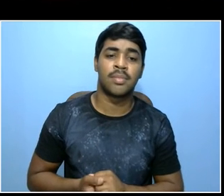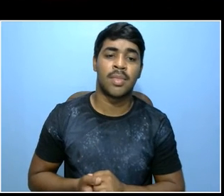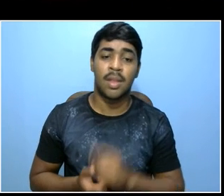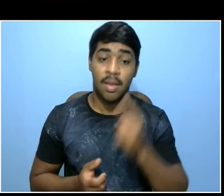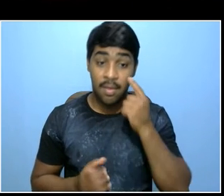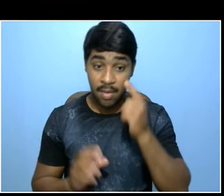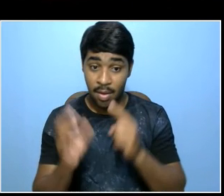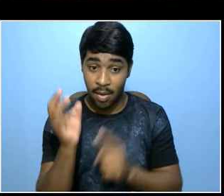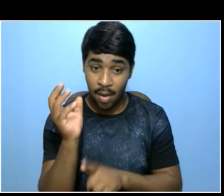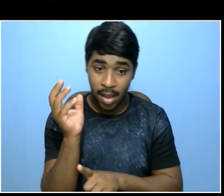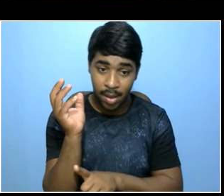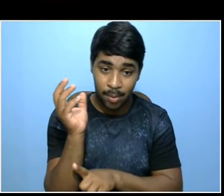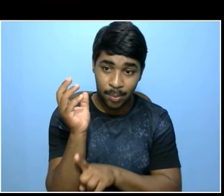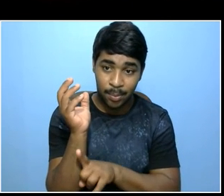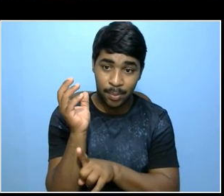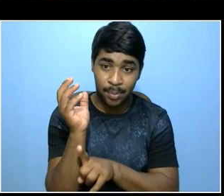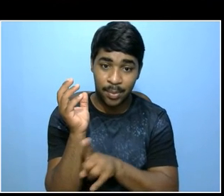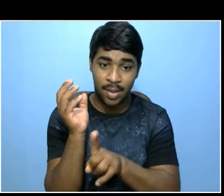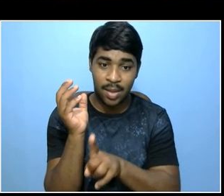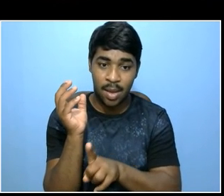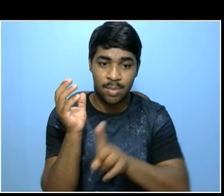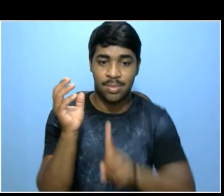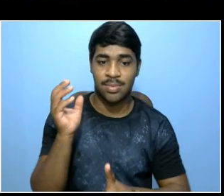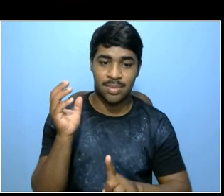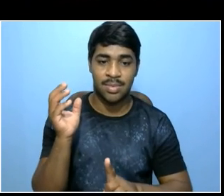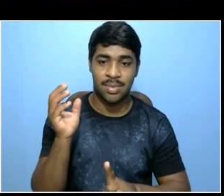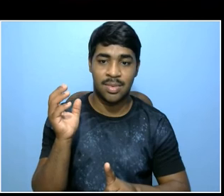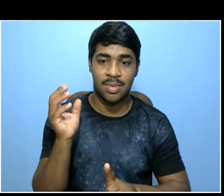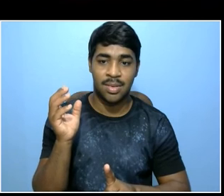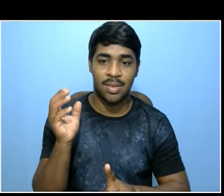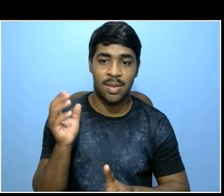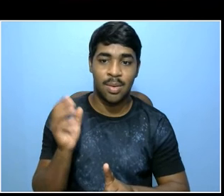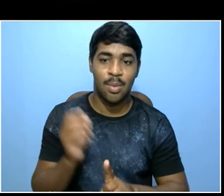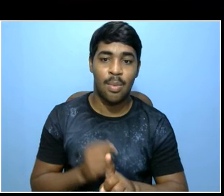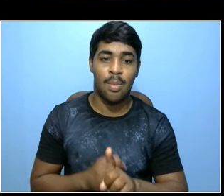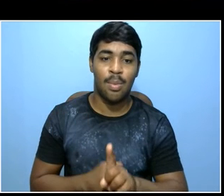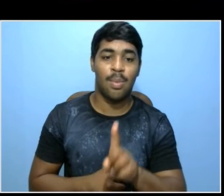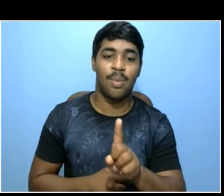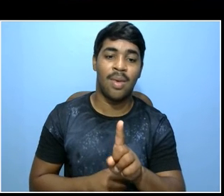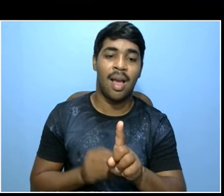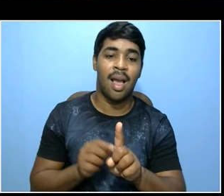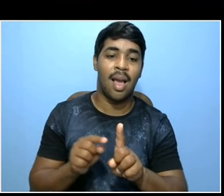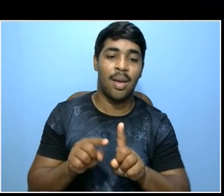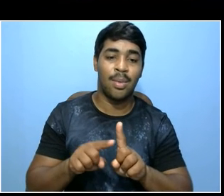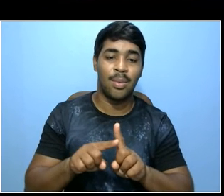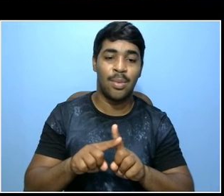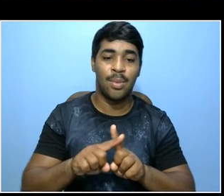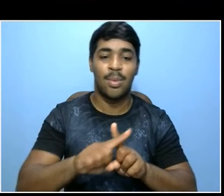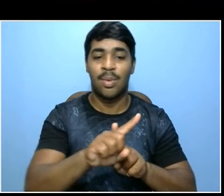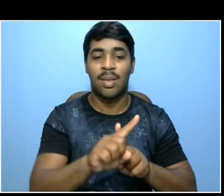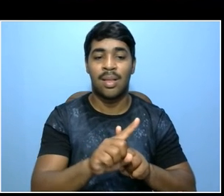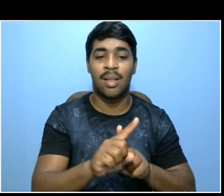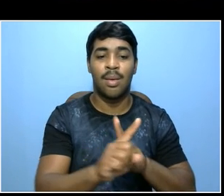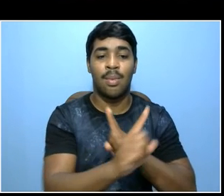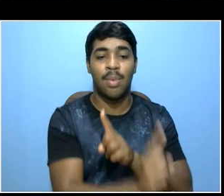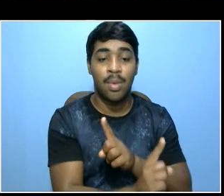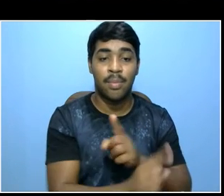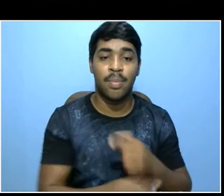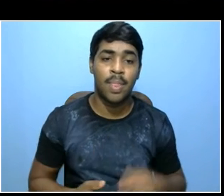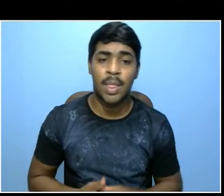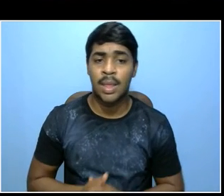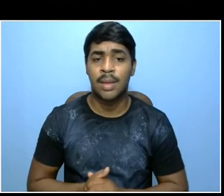esse broto vai se desprender e ele vai se fixar lá no substrato, tá? Isso acontece também com as esponjas.